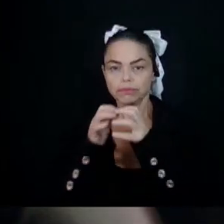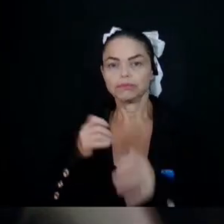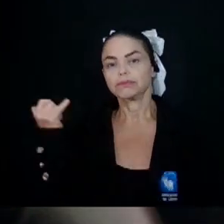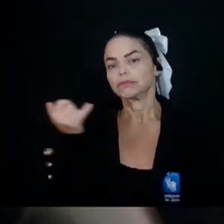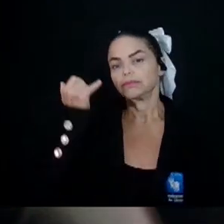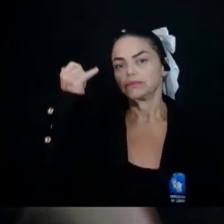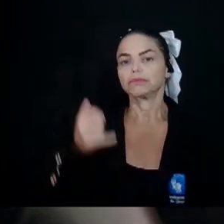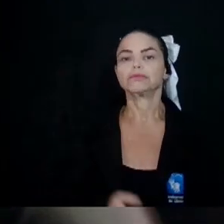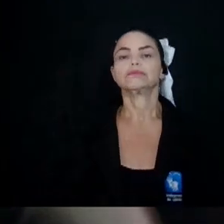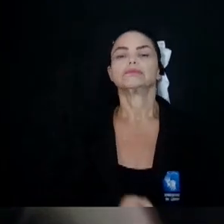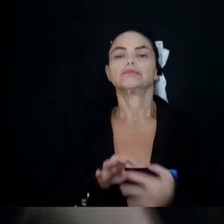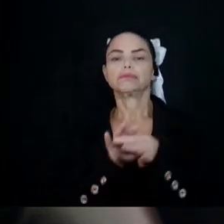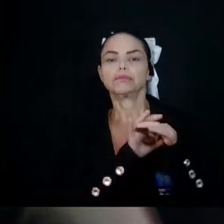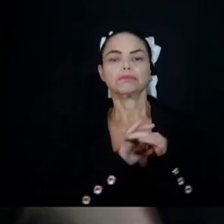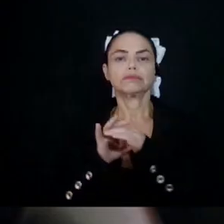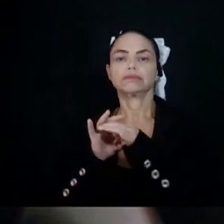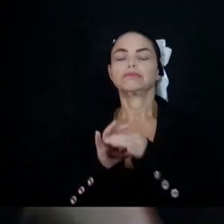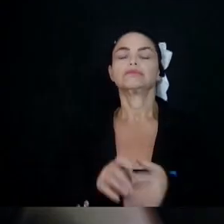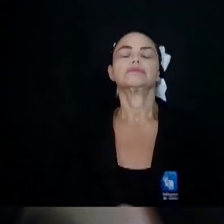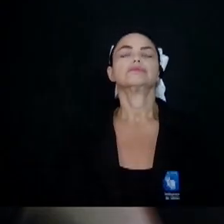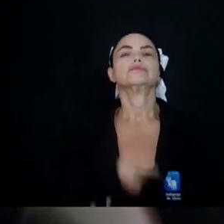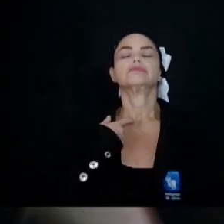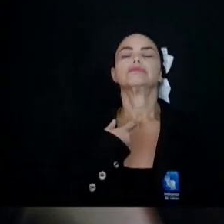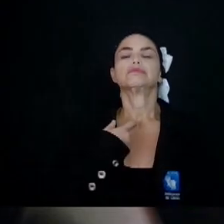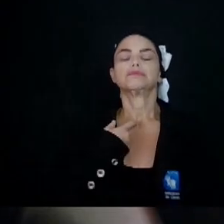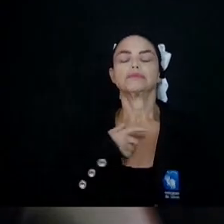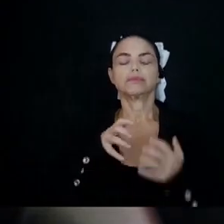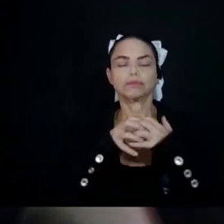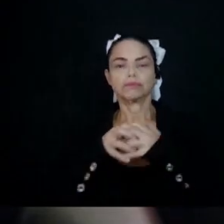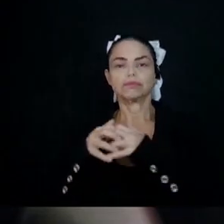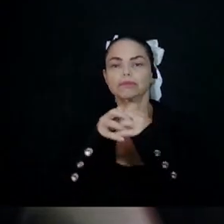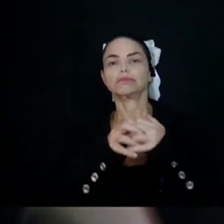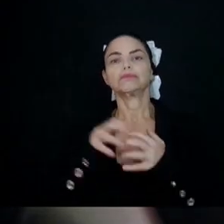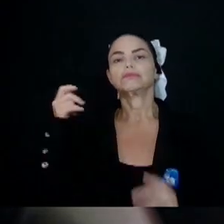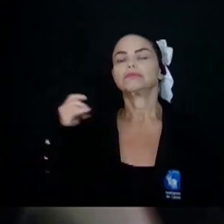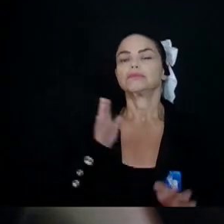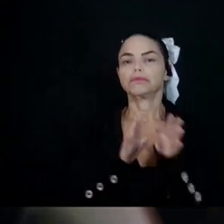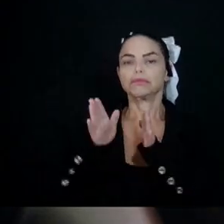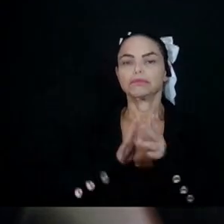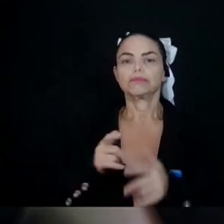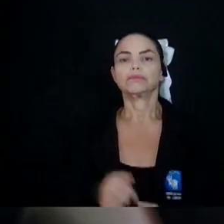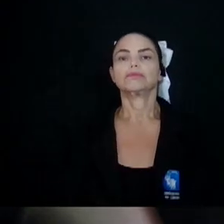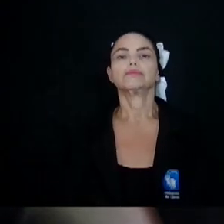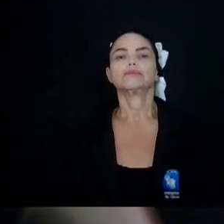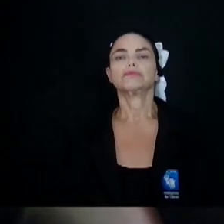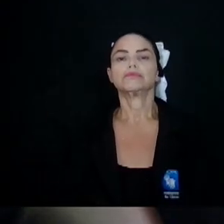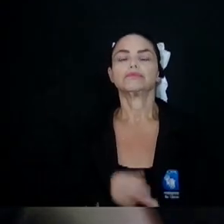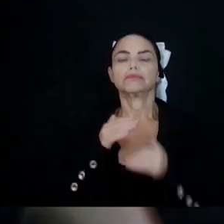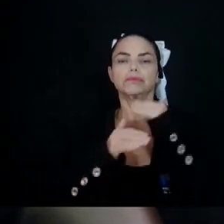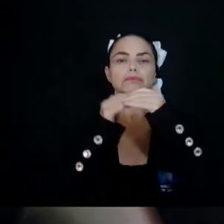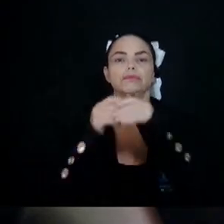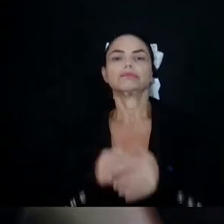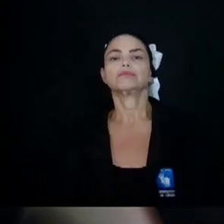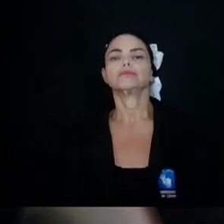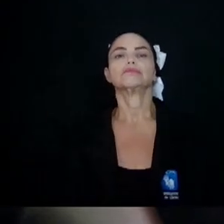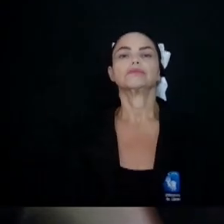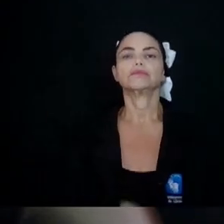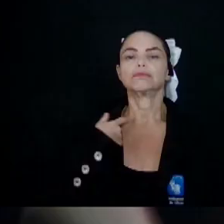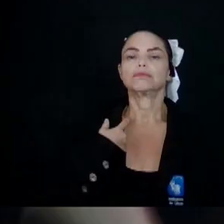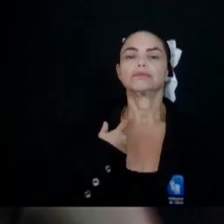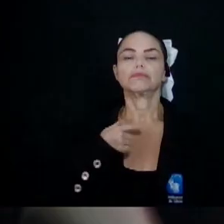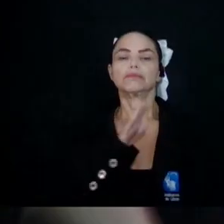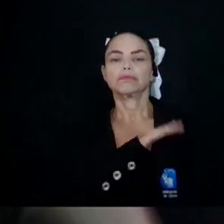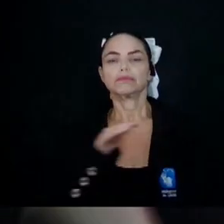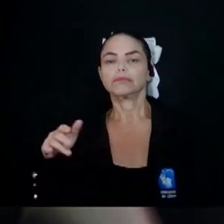conexão neuronal, podas neuronais. É um momento ali muito importante para o desenvolvimento cognitivo da criança.